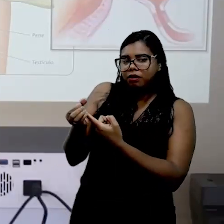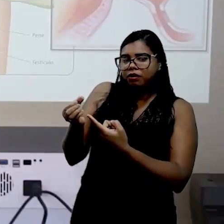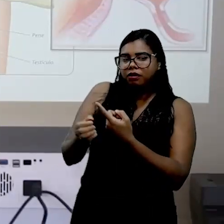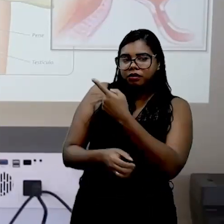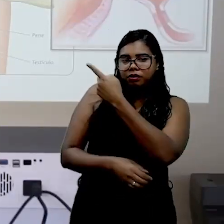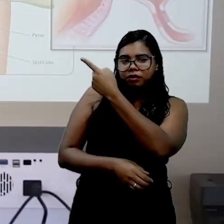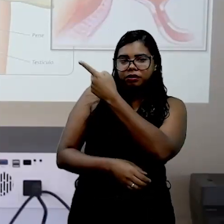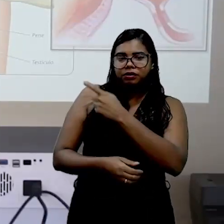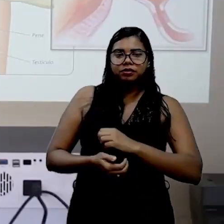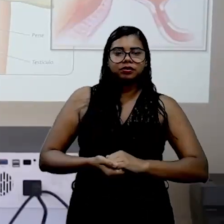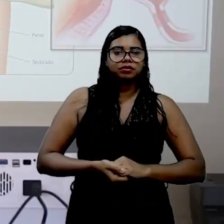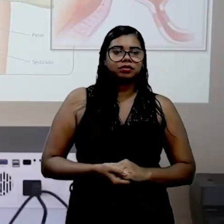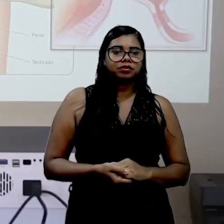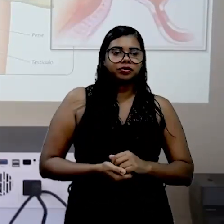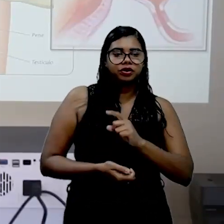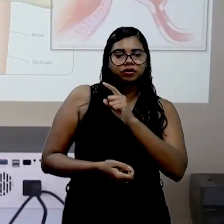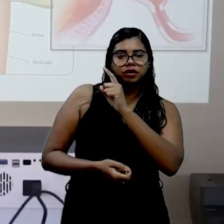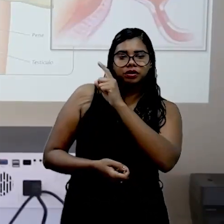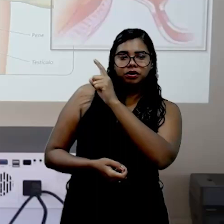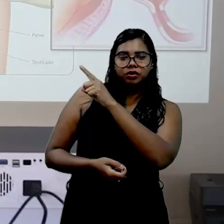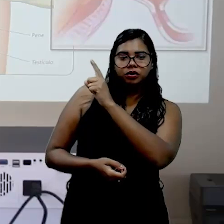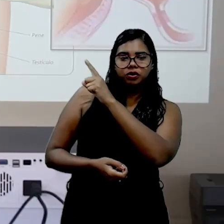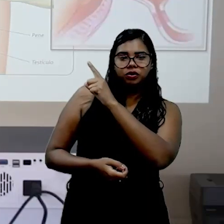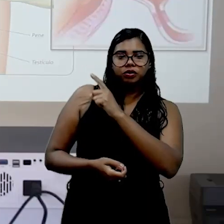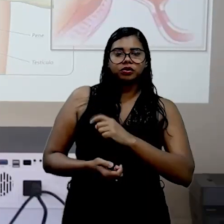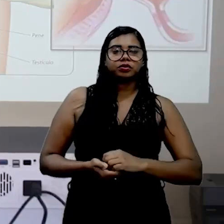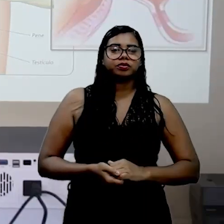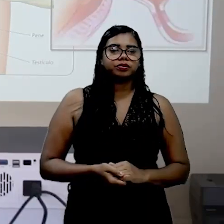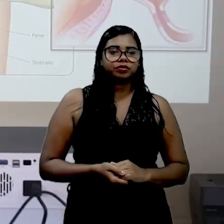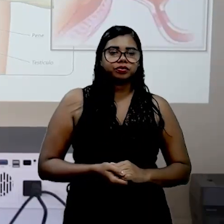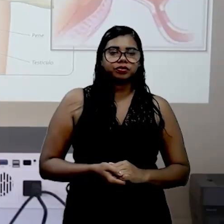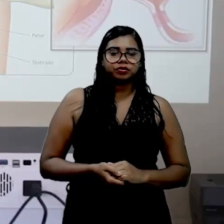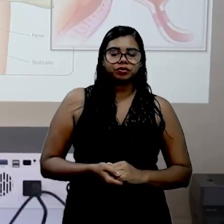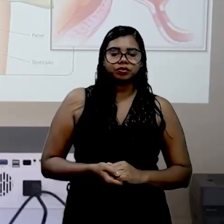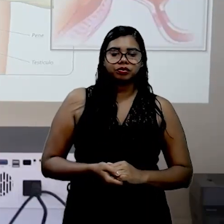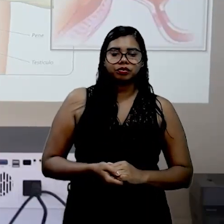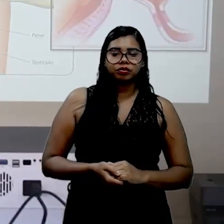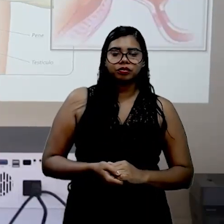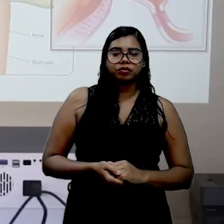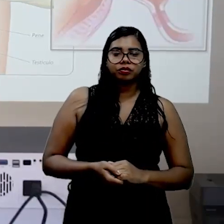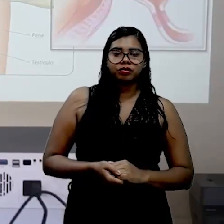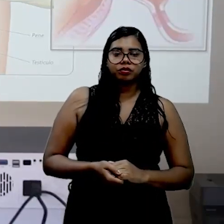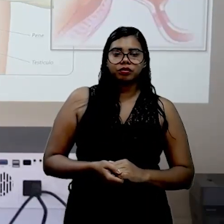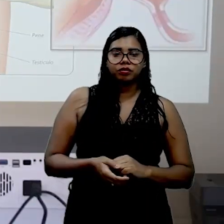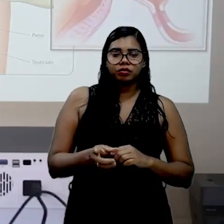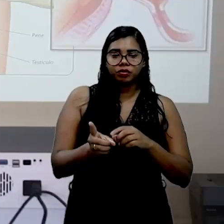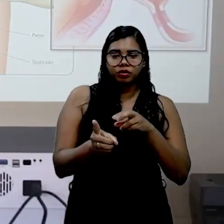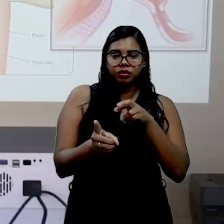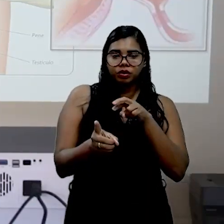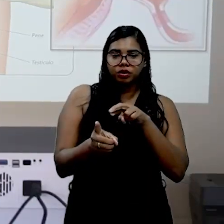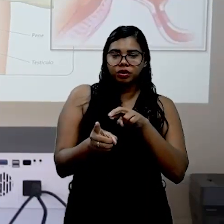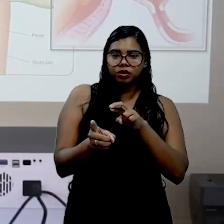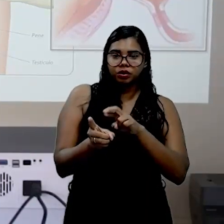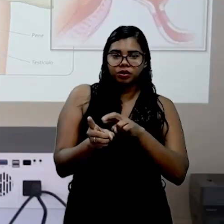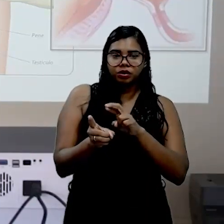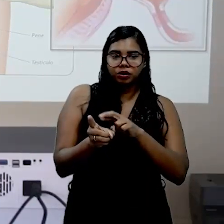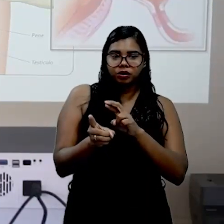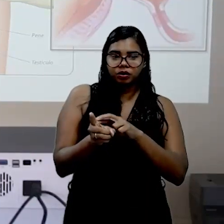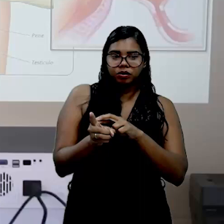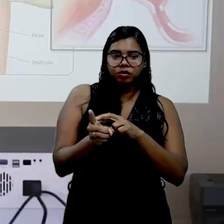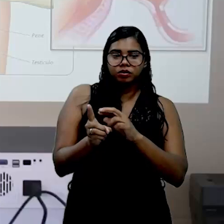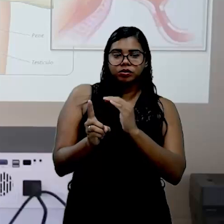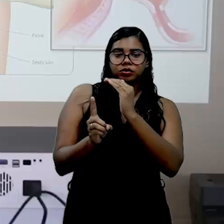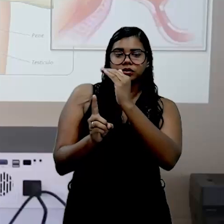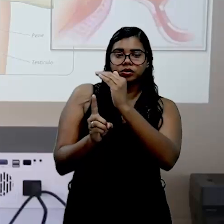isso. Exatamente por isso. Há uma proximidade aqui entre o toque, entre a próstata e a parede anterior, né? De cima do